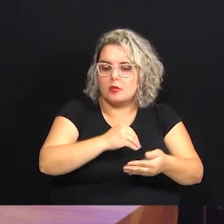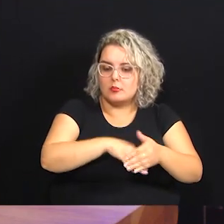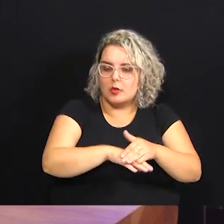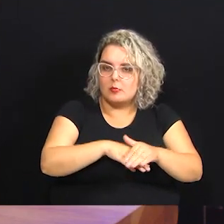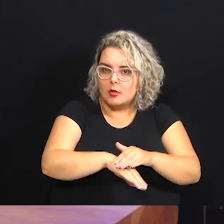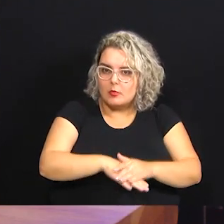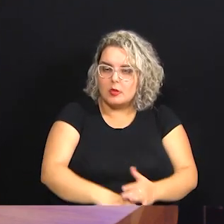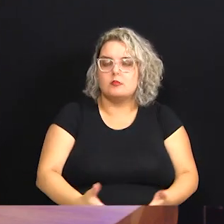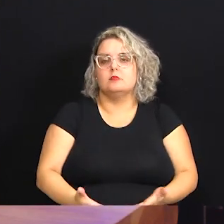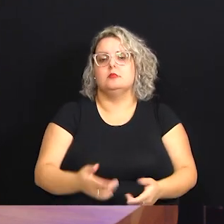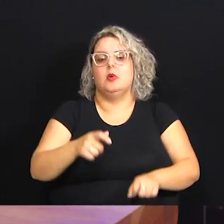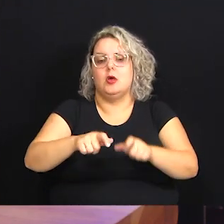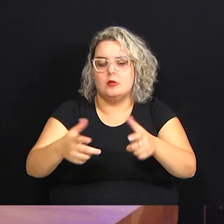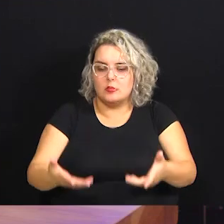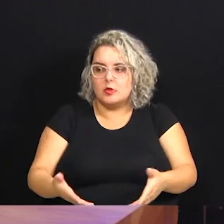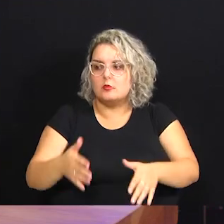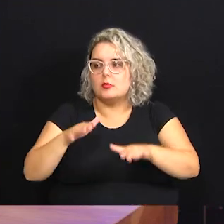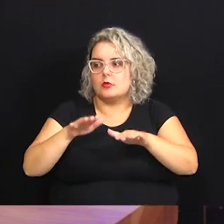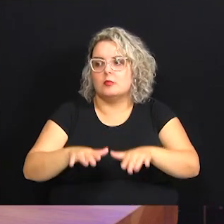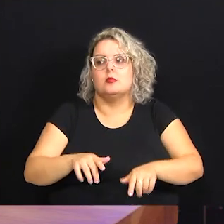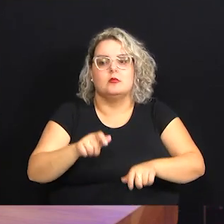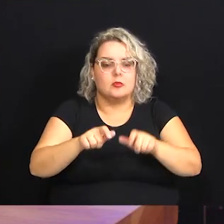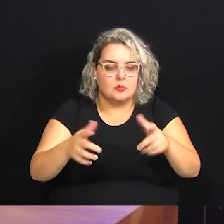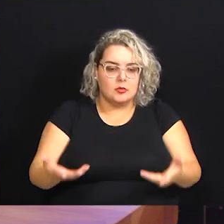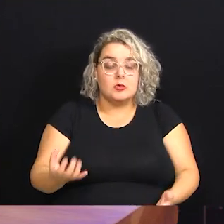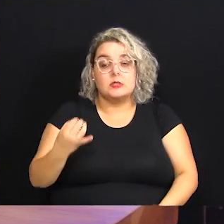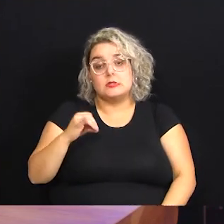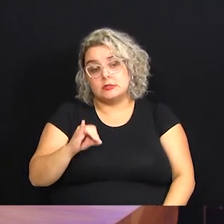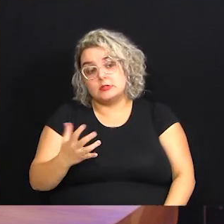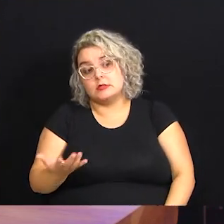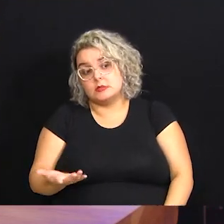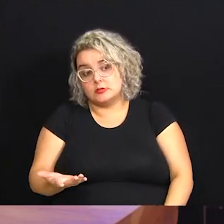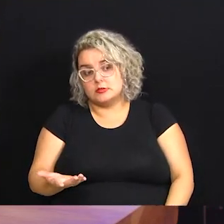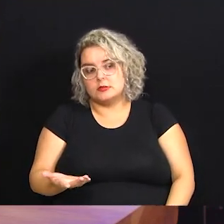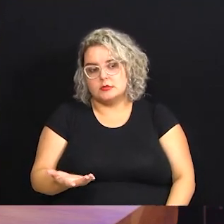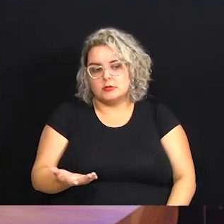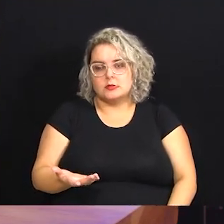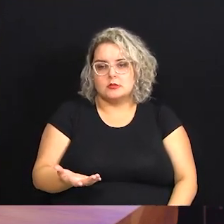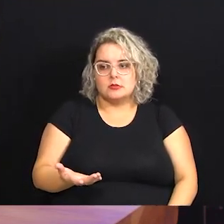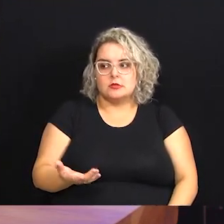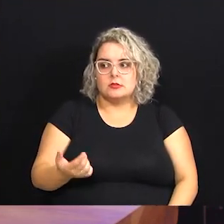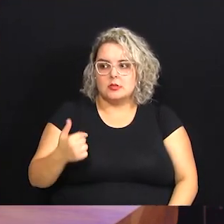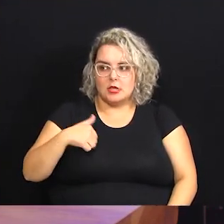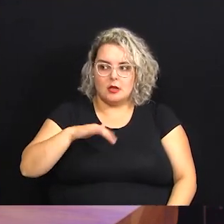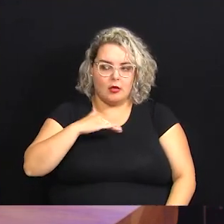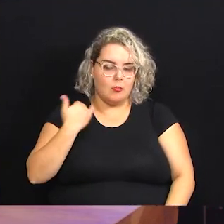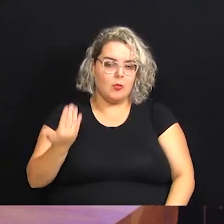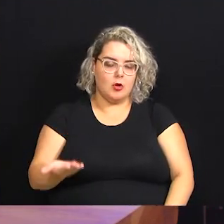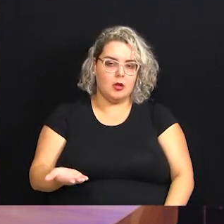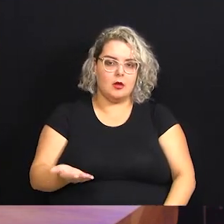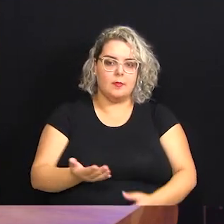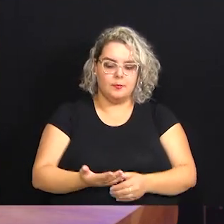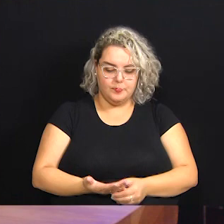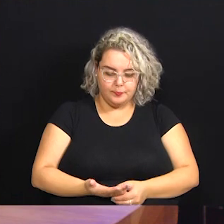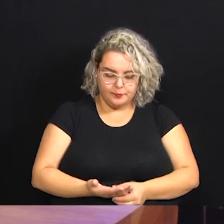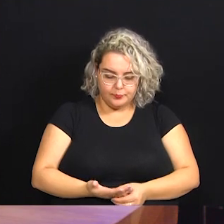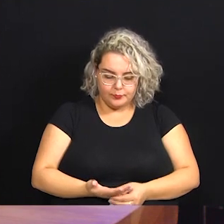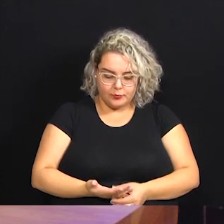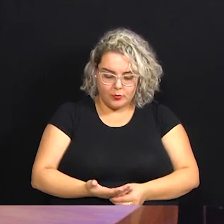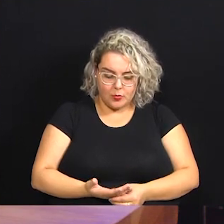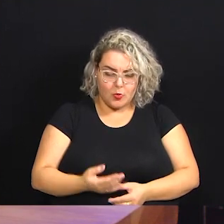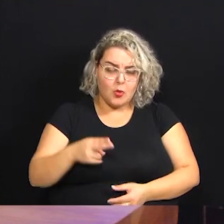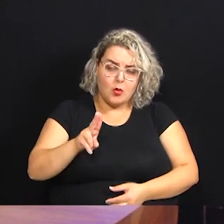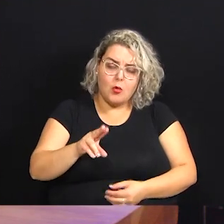essas pessoas, que vai ficar para essas pessoas caso eu venha a faltar. Ou eu